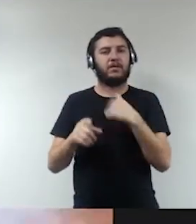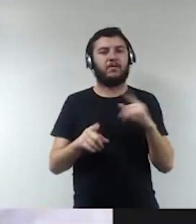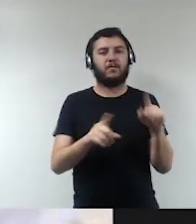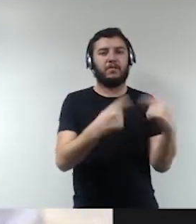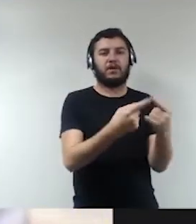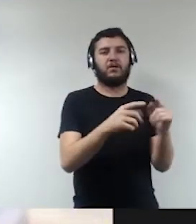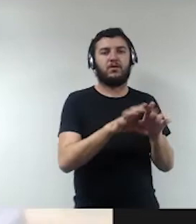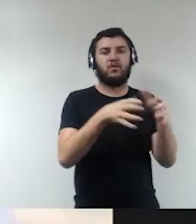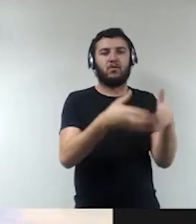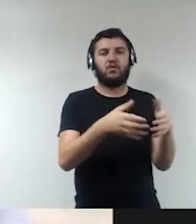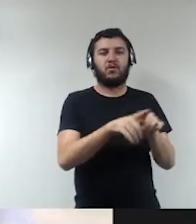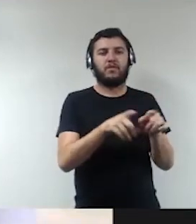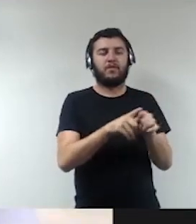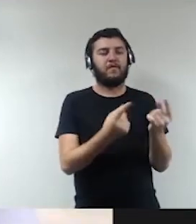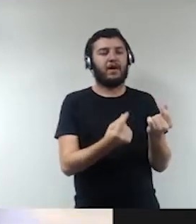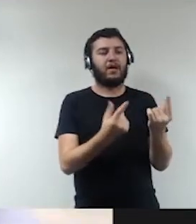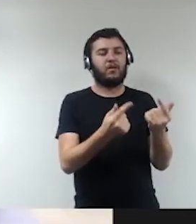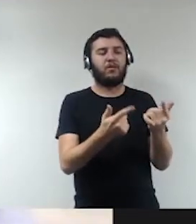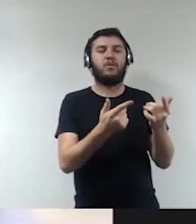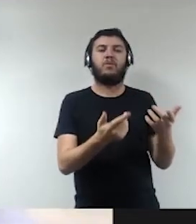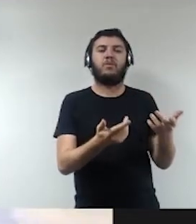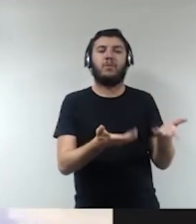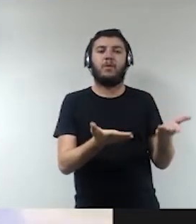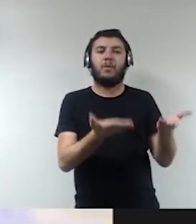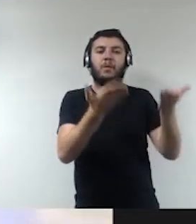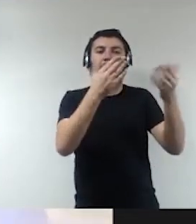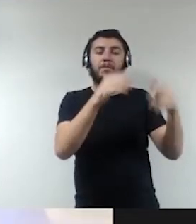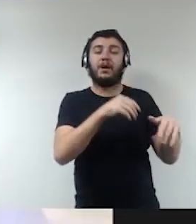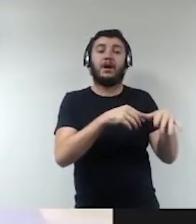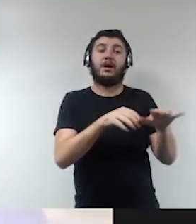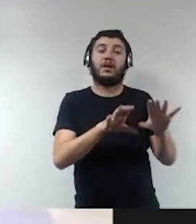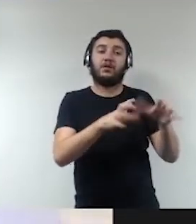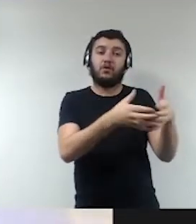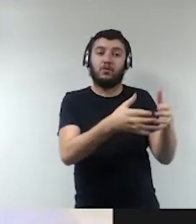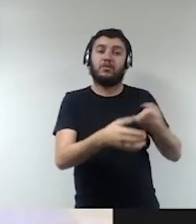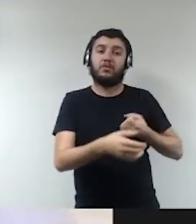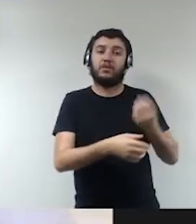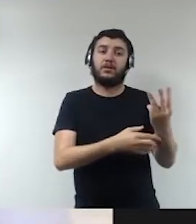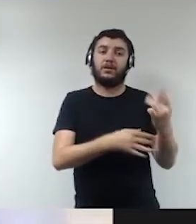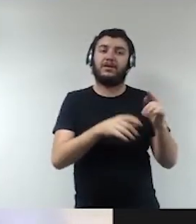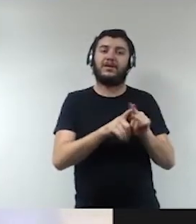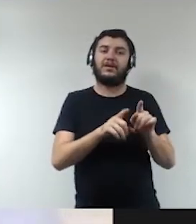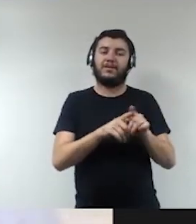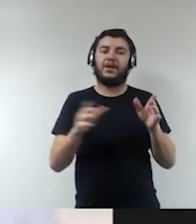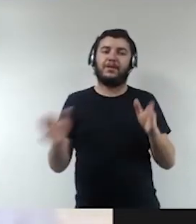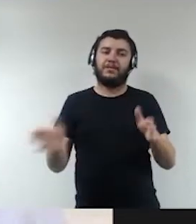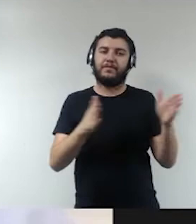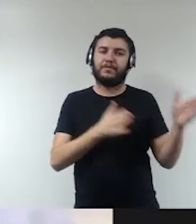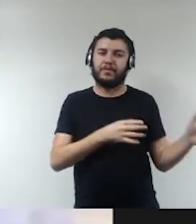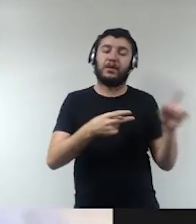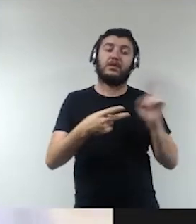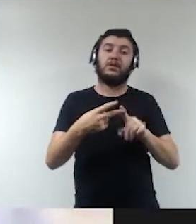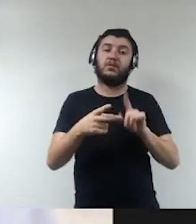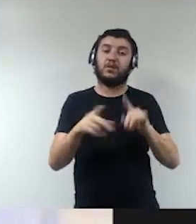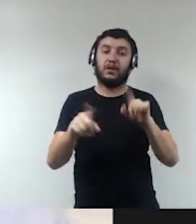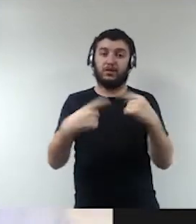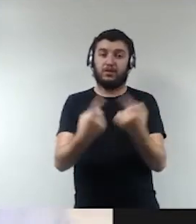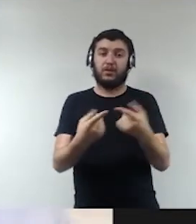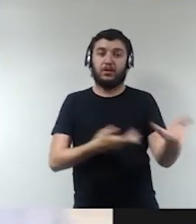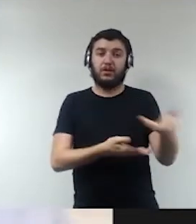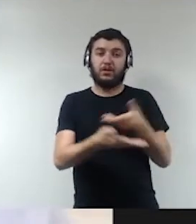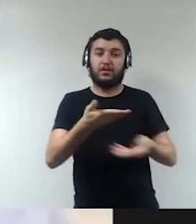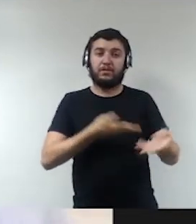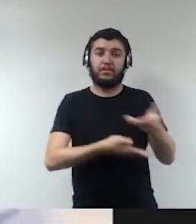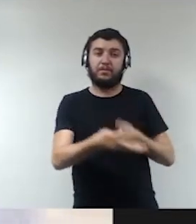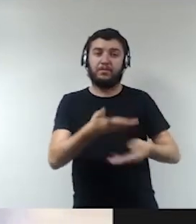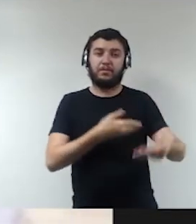classe 3 e assim vai. E a outra é se essas reuniões de mediação seriam exercíveis